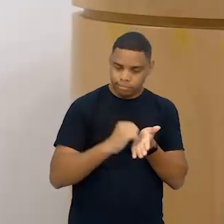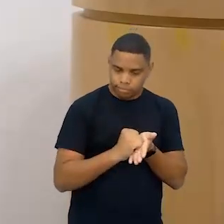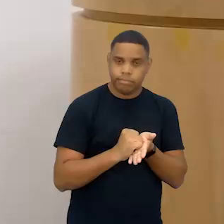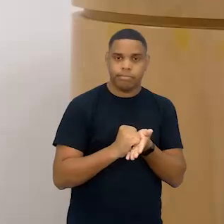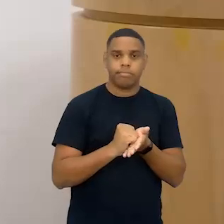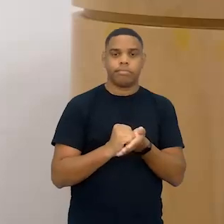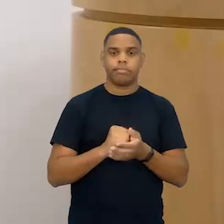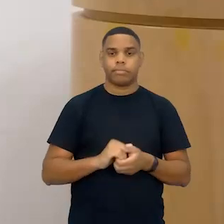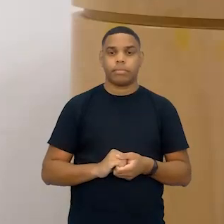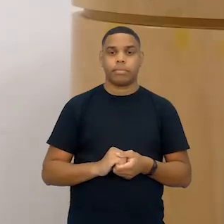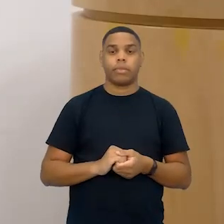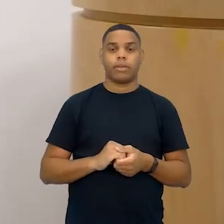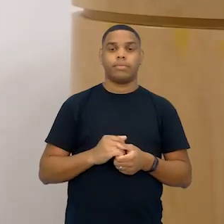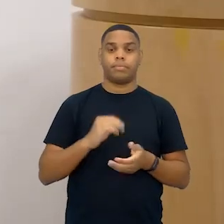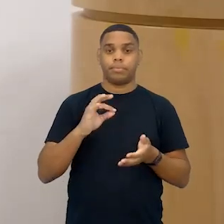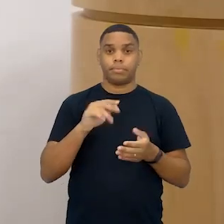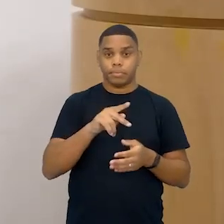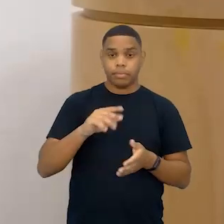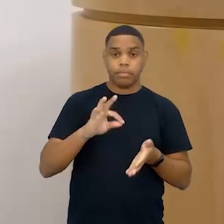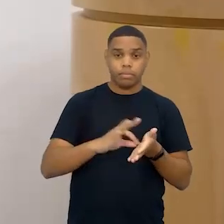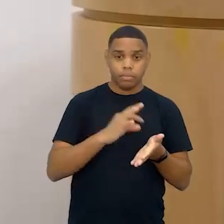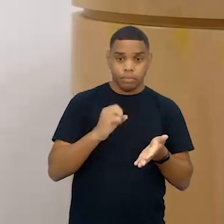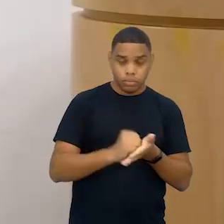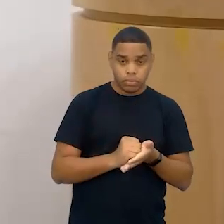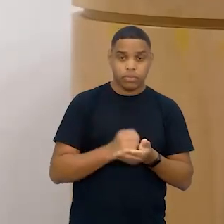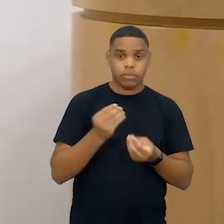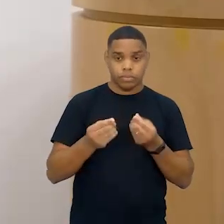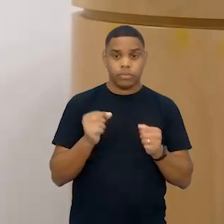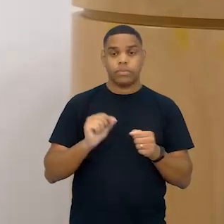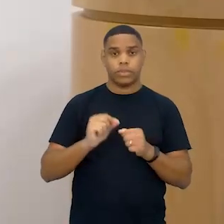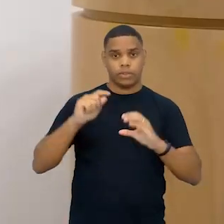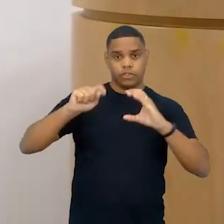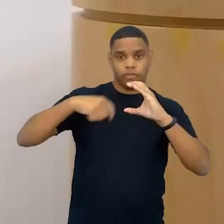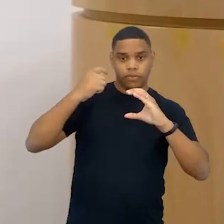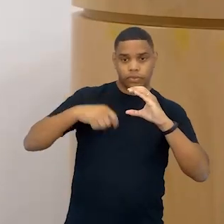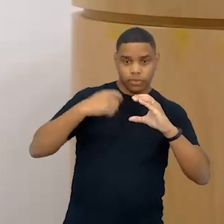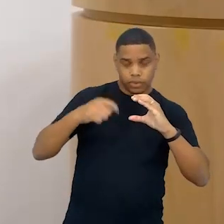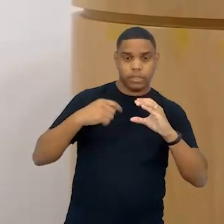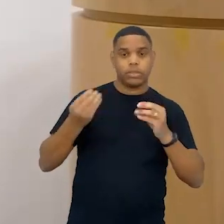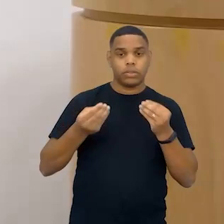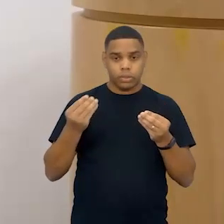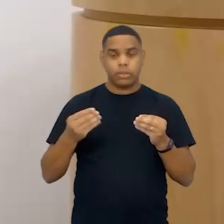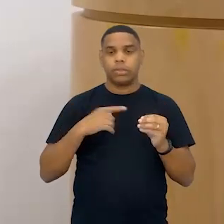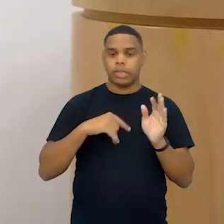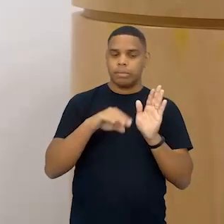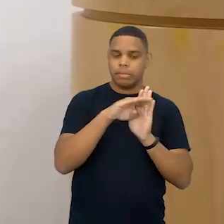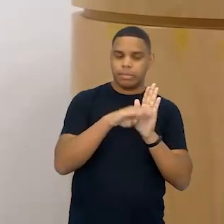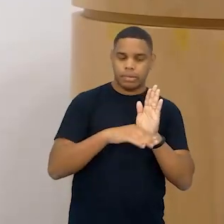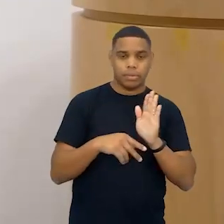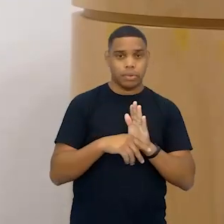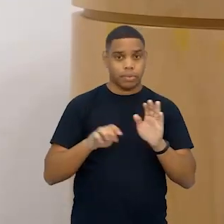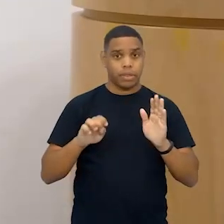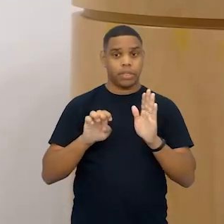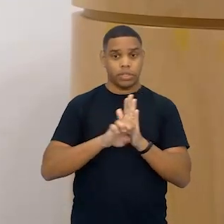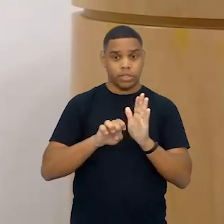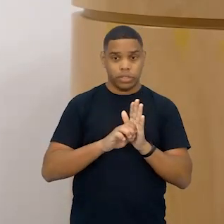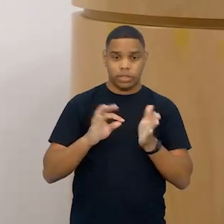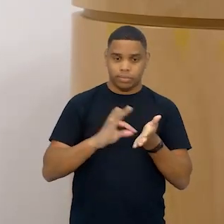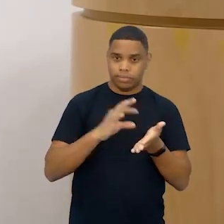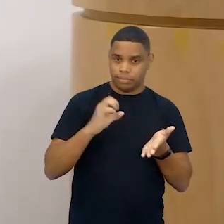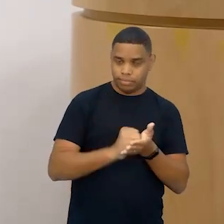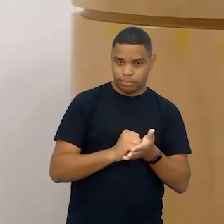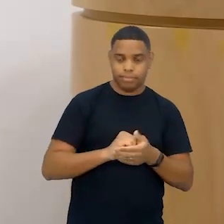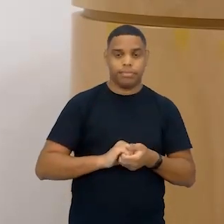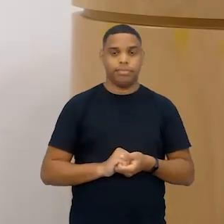programa para ser professora multiplicadora, então faço o vídeo, sigo os passos ali que está no edital, me inscrevo no